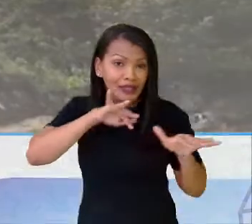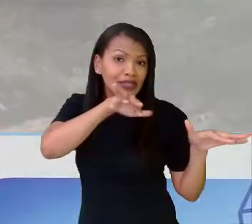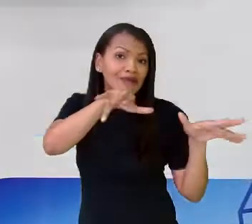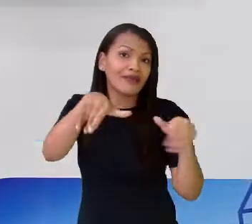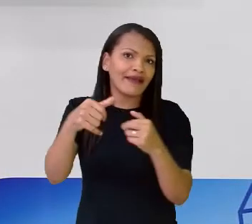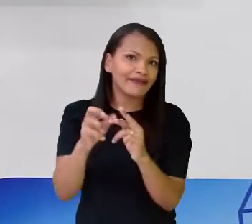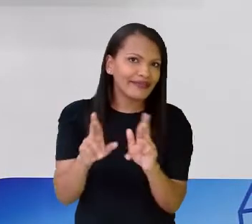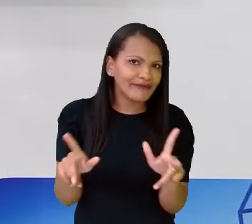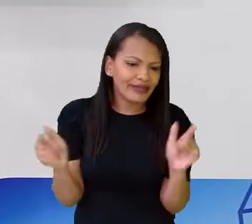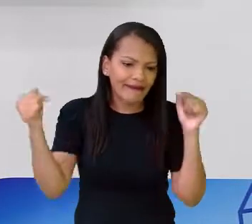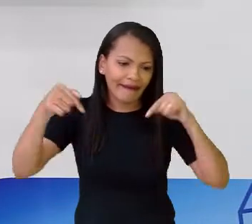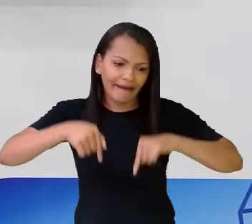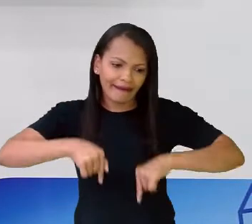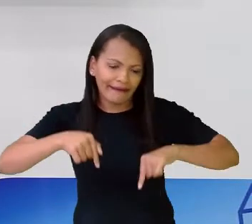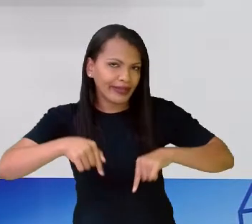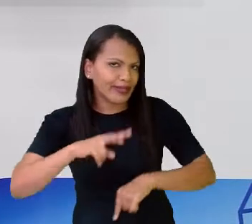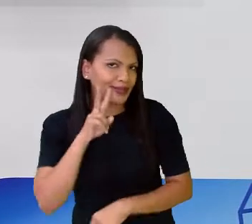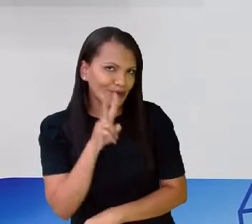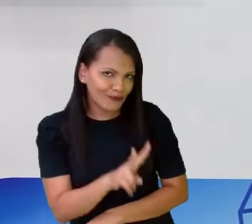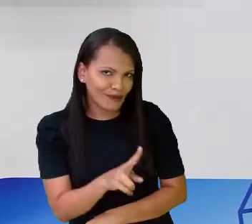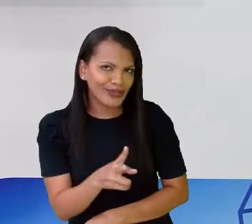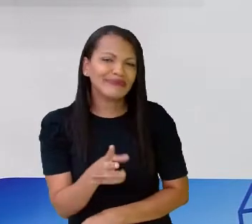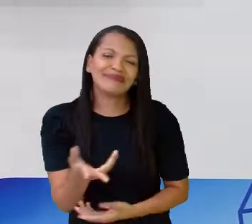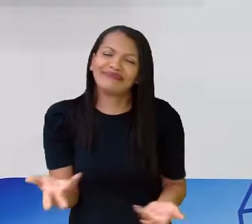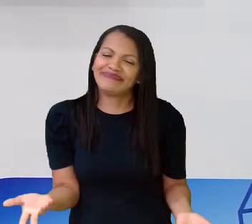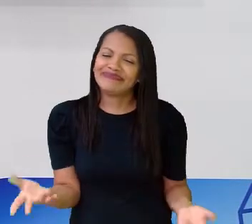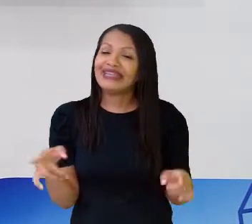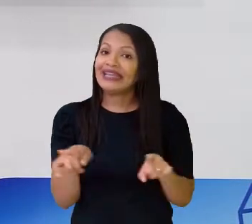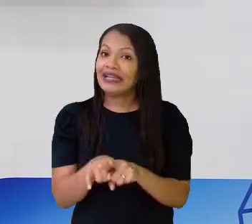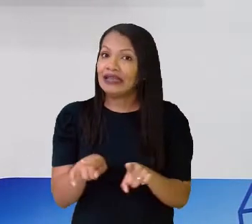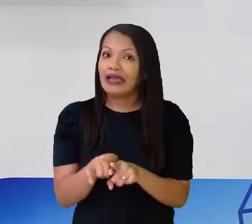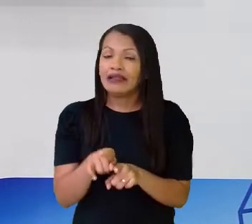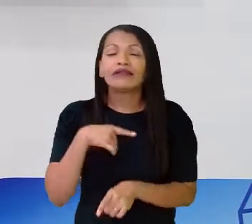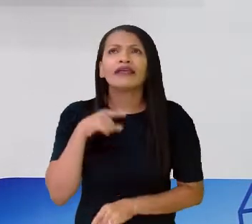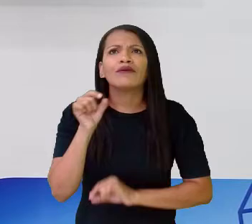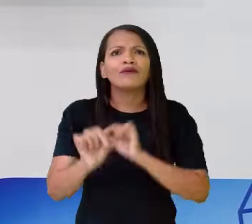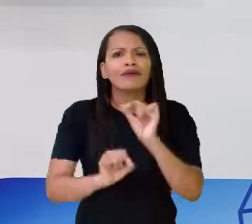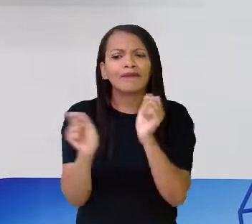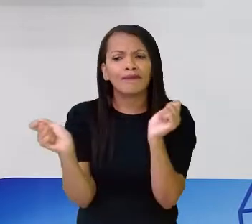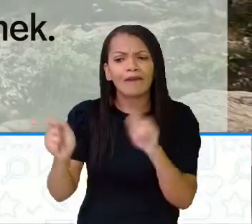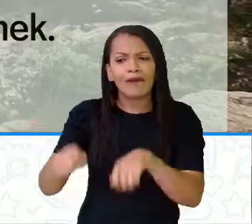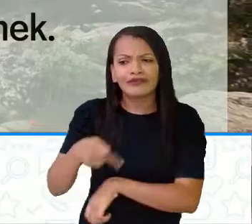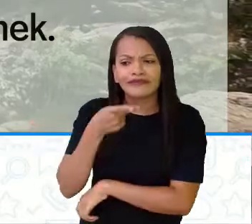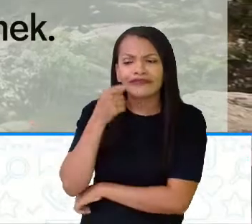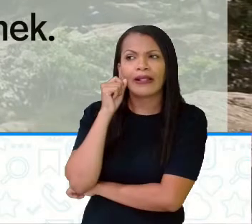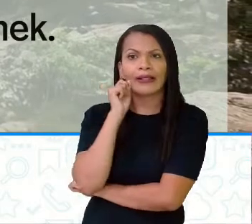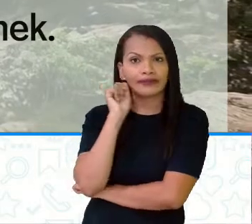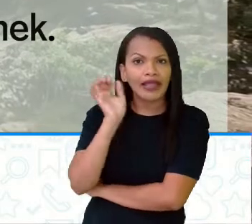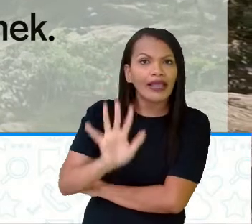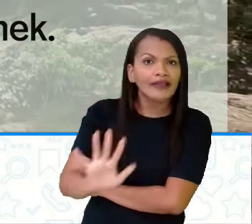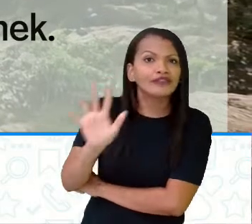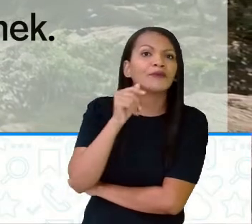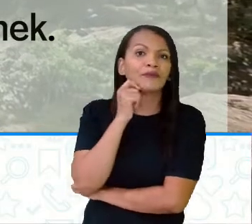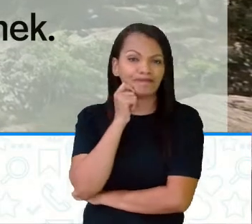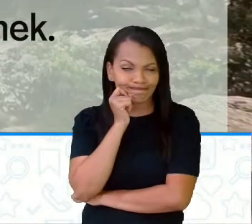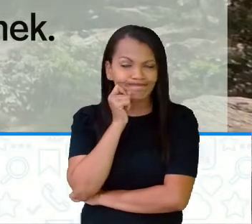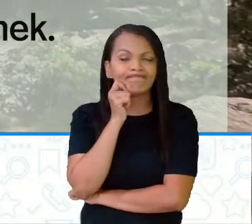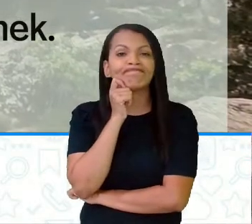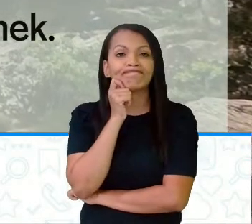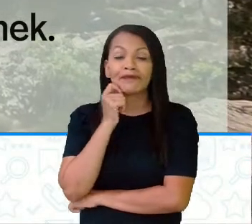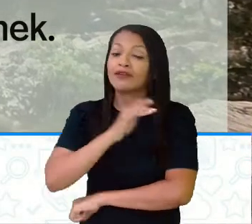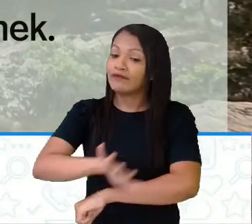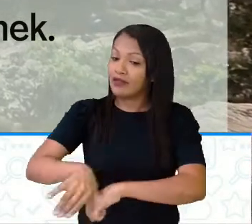bastante, pelo menos aqui na nossa capital, né? E também tem mais o que eu posso falar sobre essa região. O parque